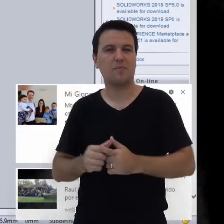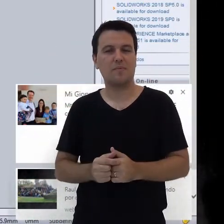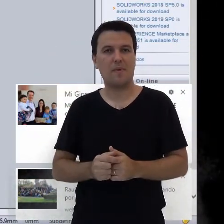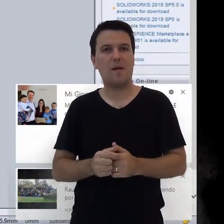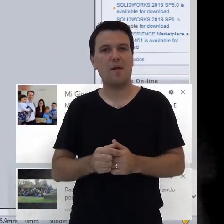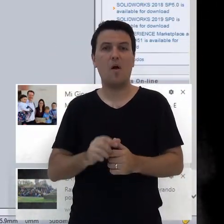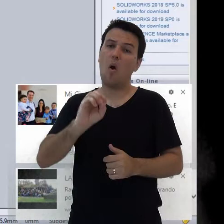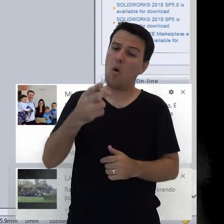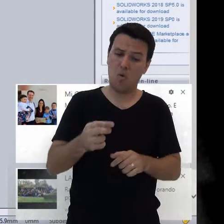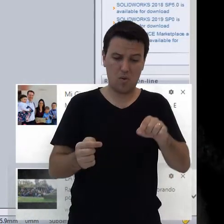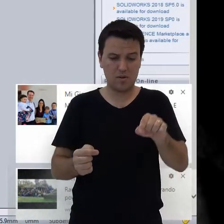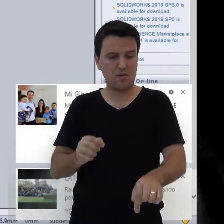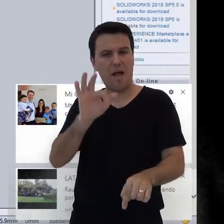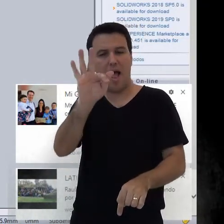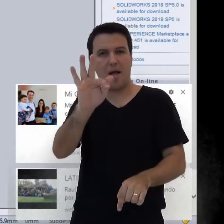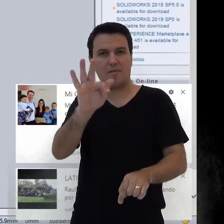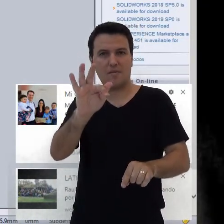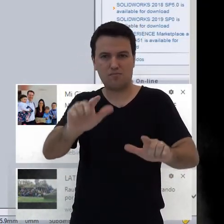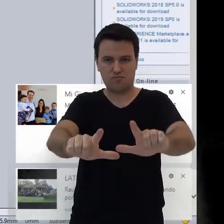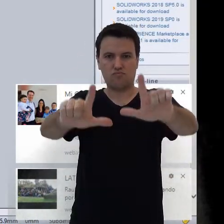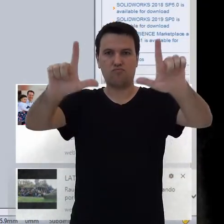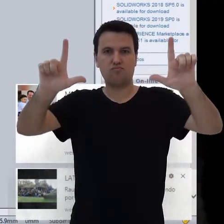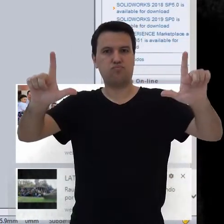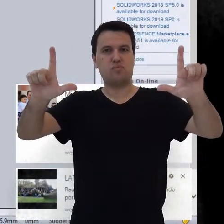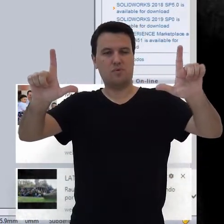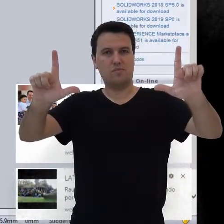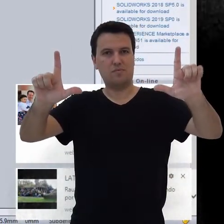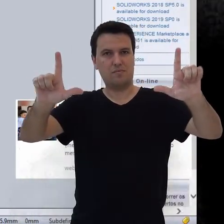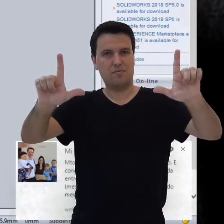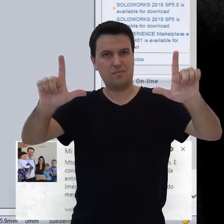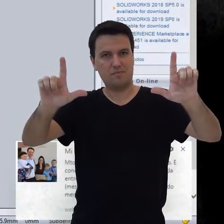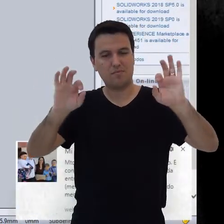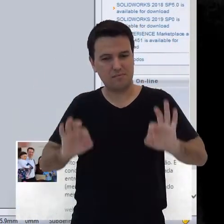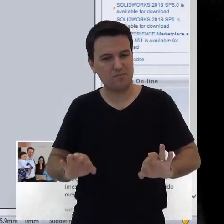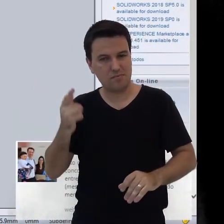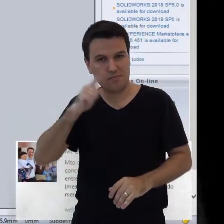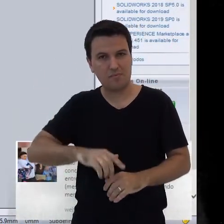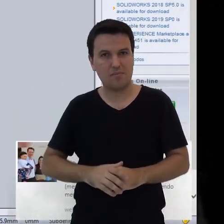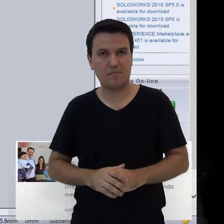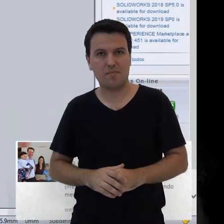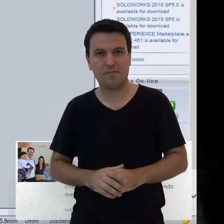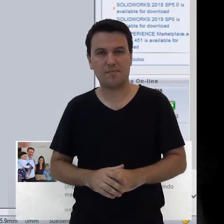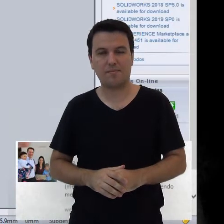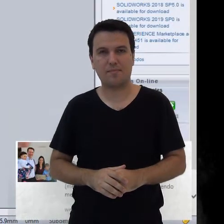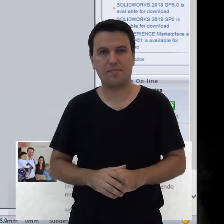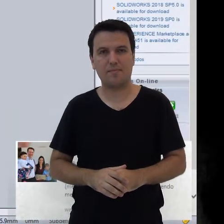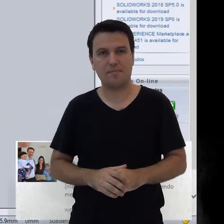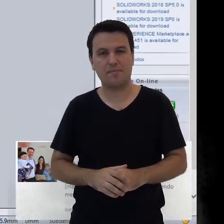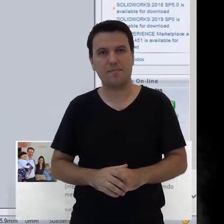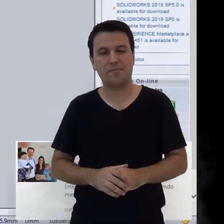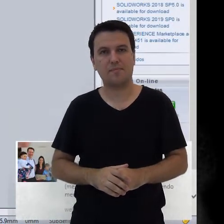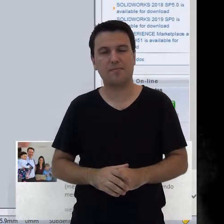vou apertar a tecla F. Pronto. O F, que é do inglês, que significa fill.